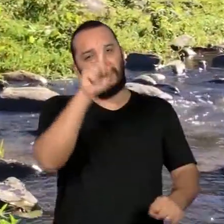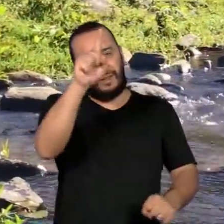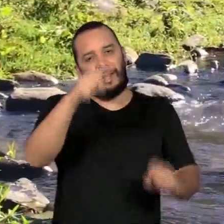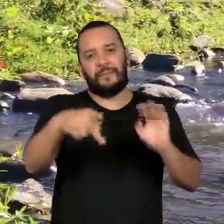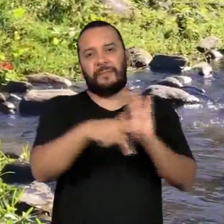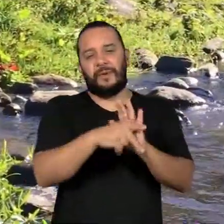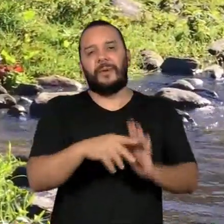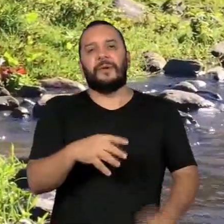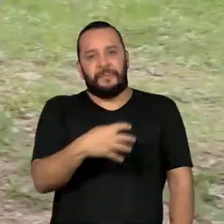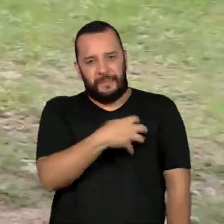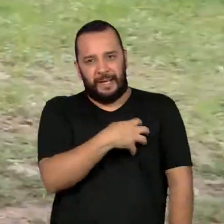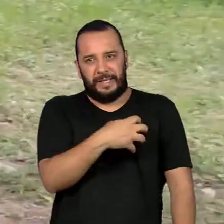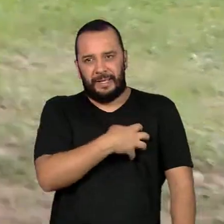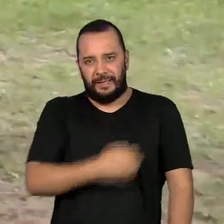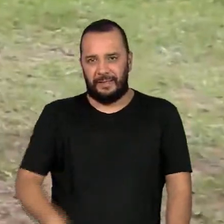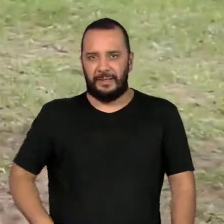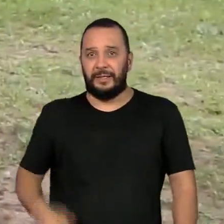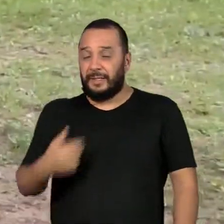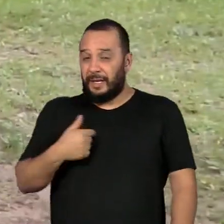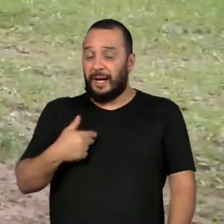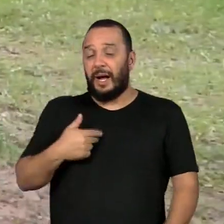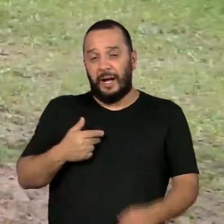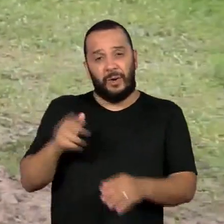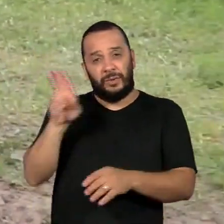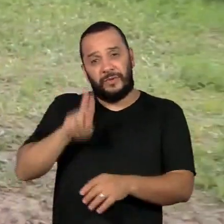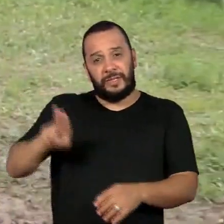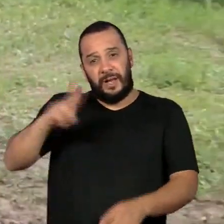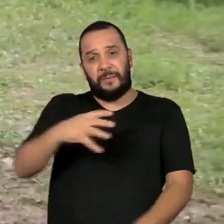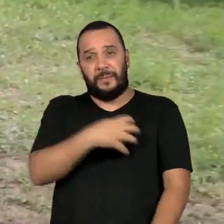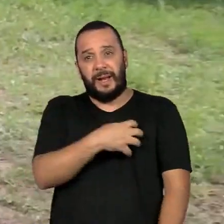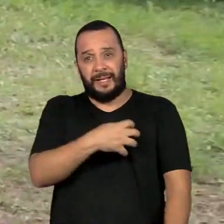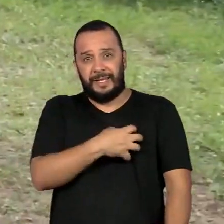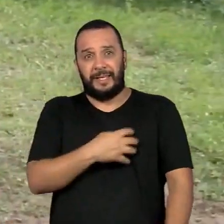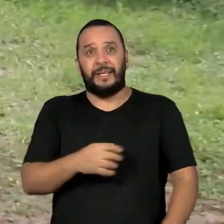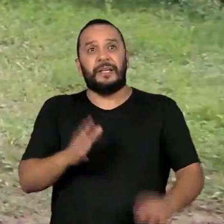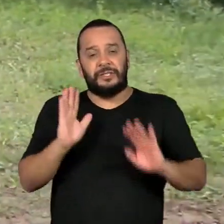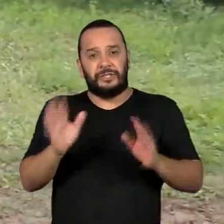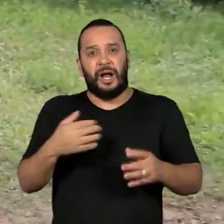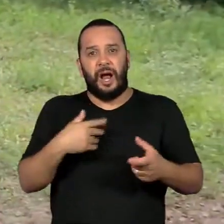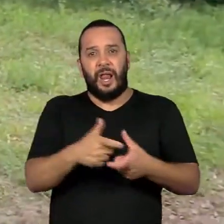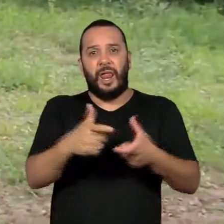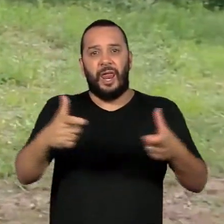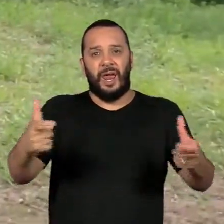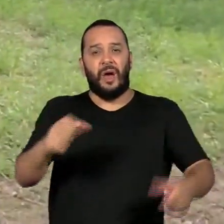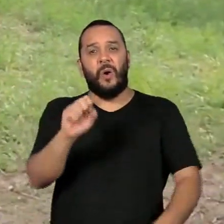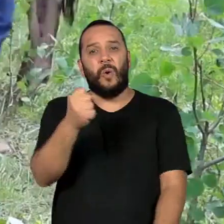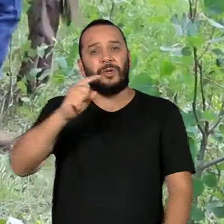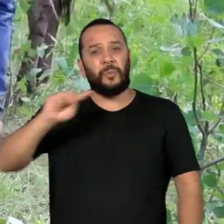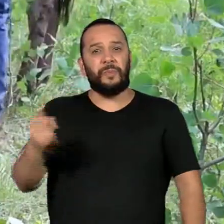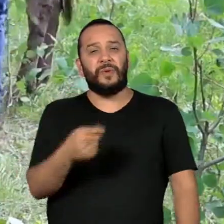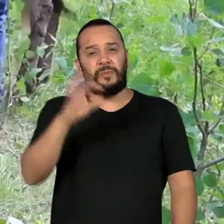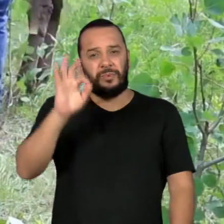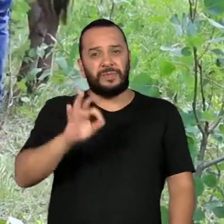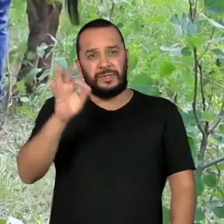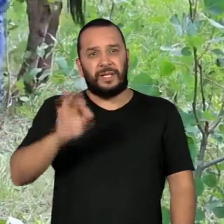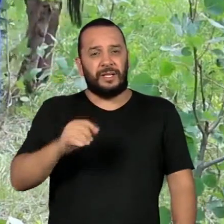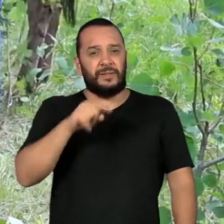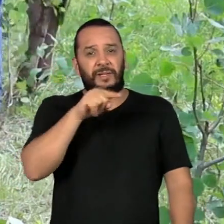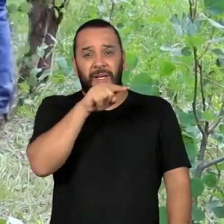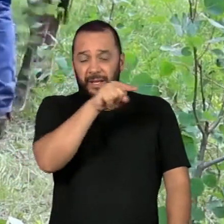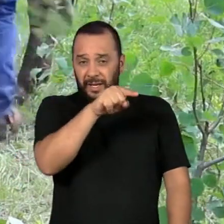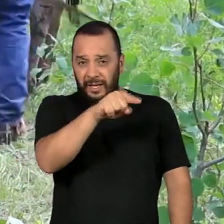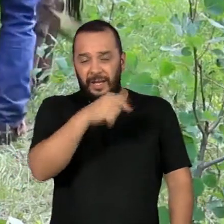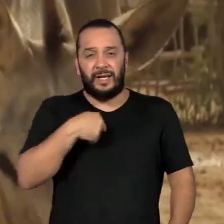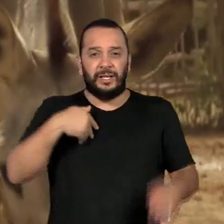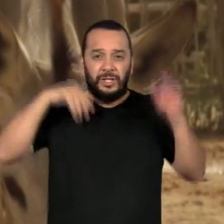Universidade Federal da Bahia, o abate aumentou 8.000%, colocando o jumento nordestino na rota